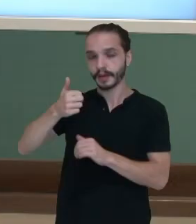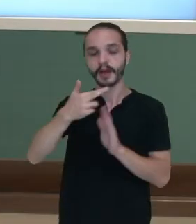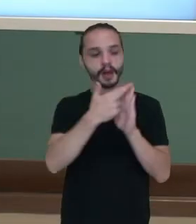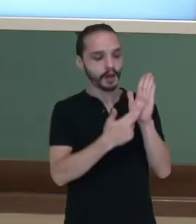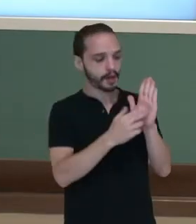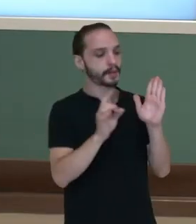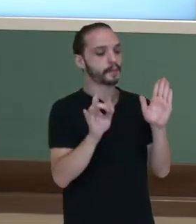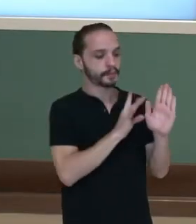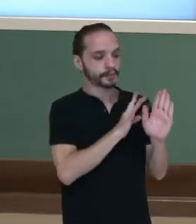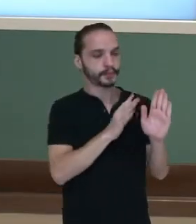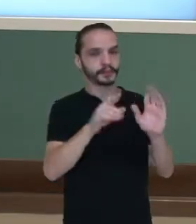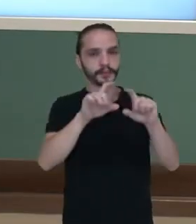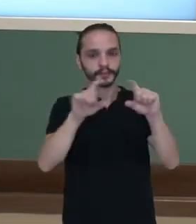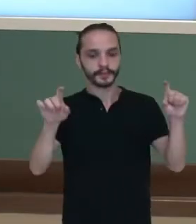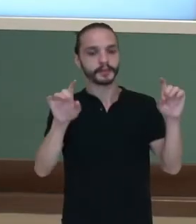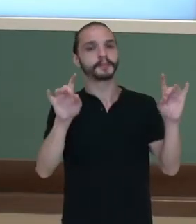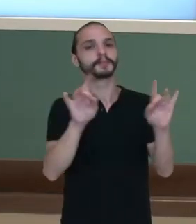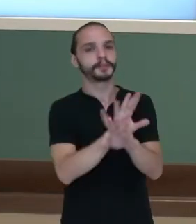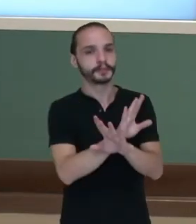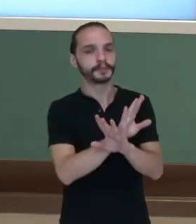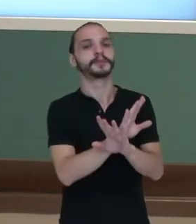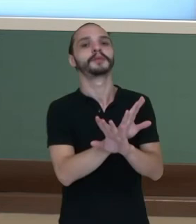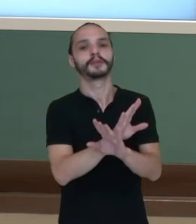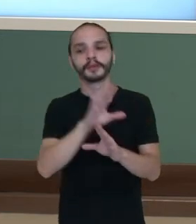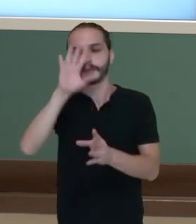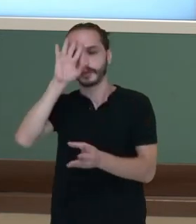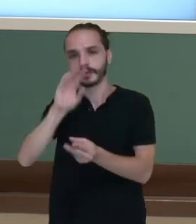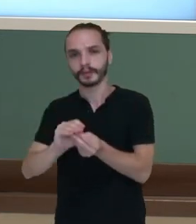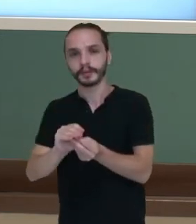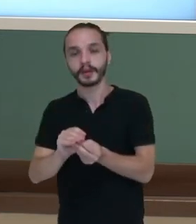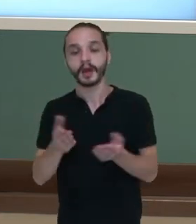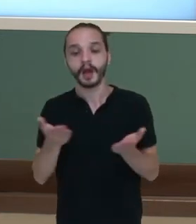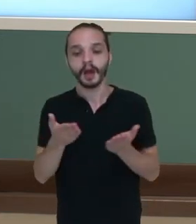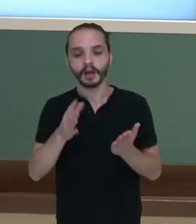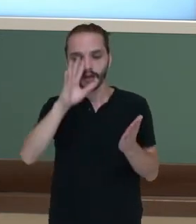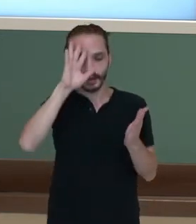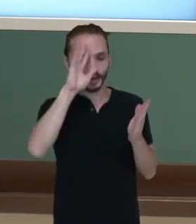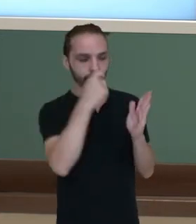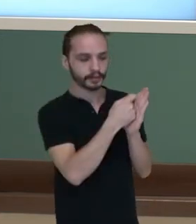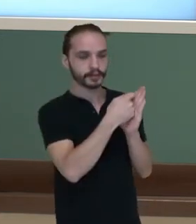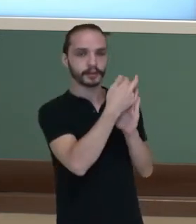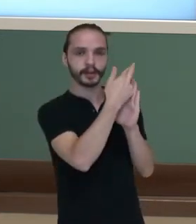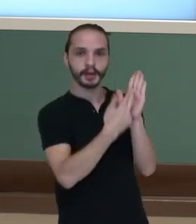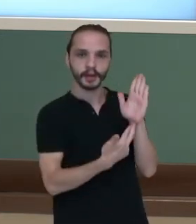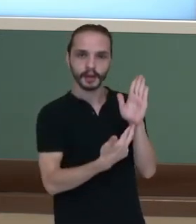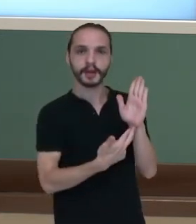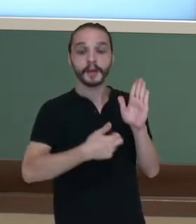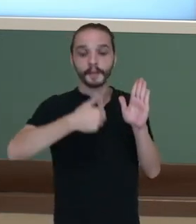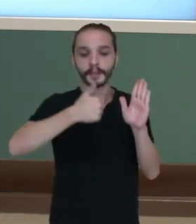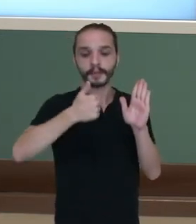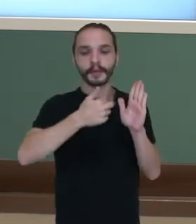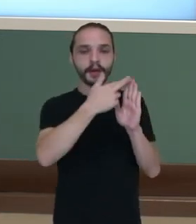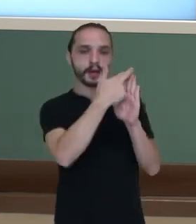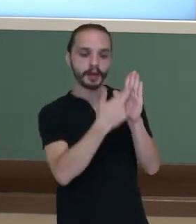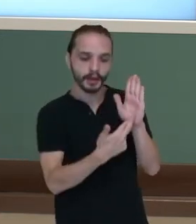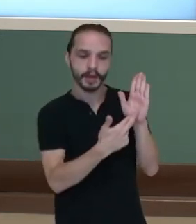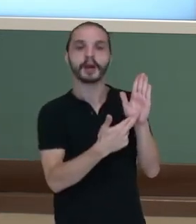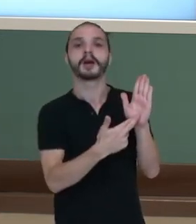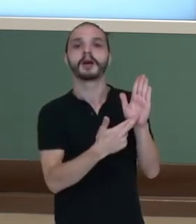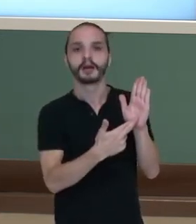tenho a premissa e chego à conclusão. Aqui eu determino a regra, é aprender a regra a partir